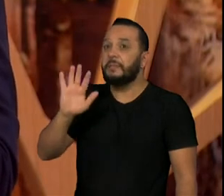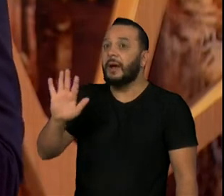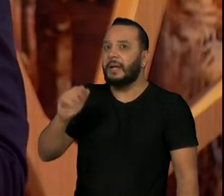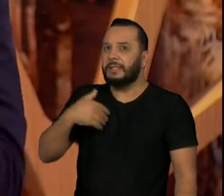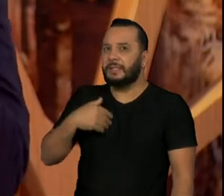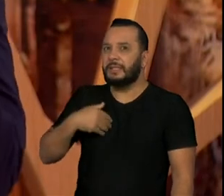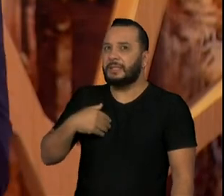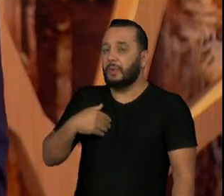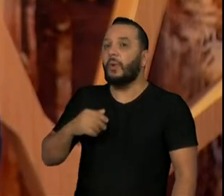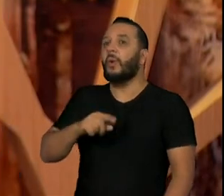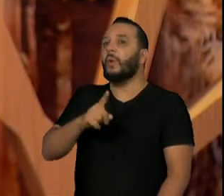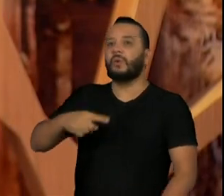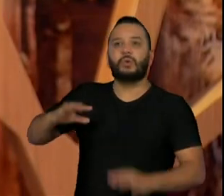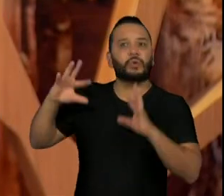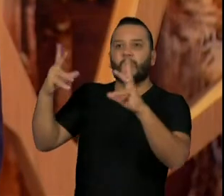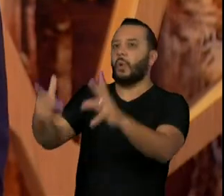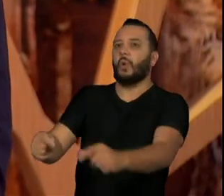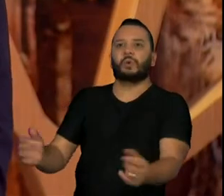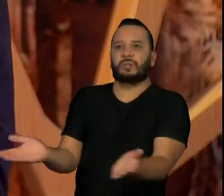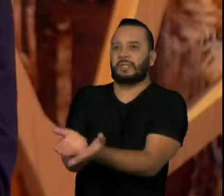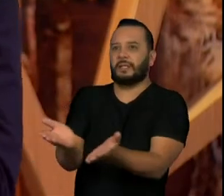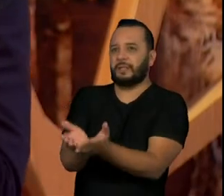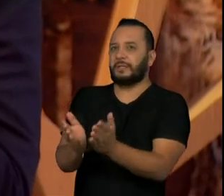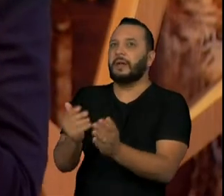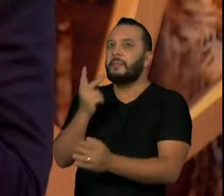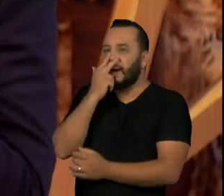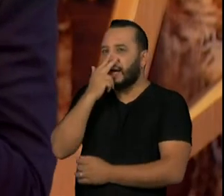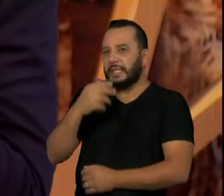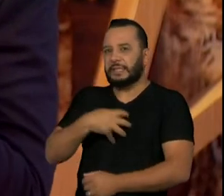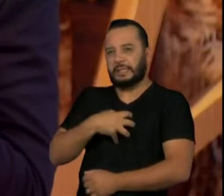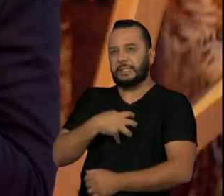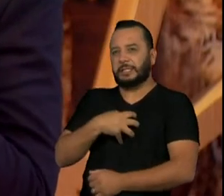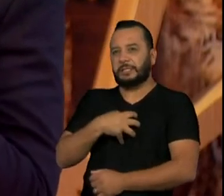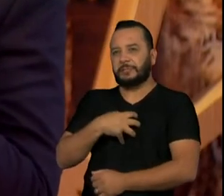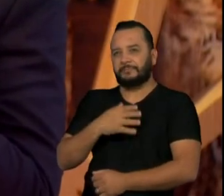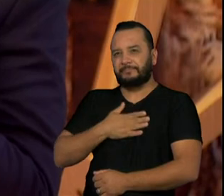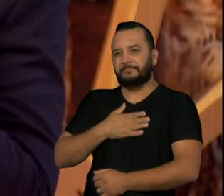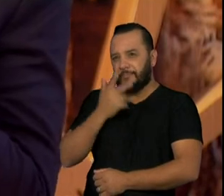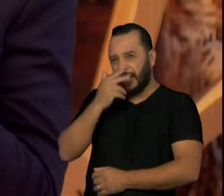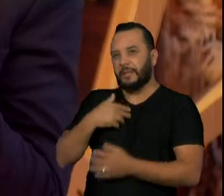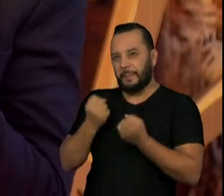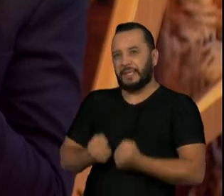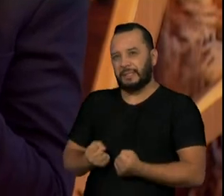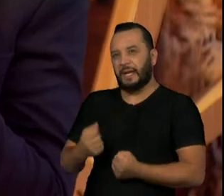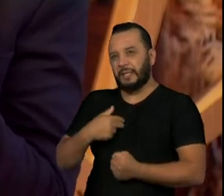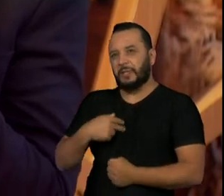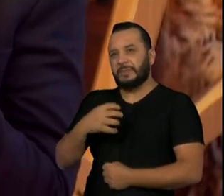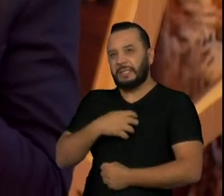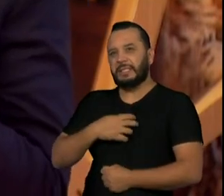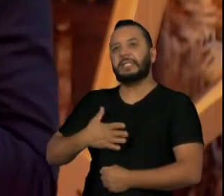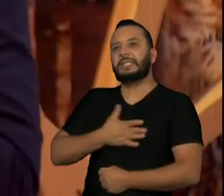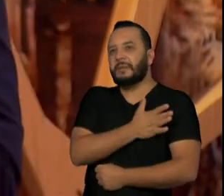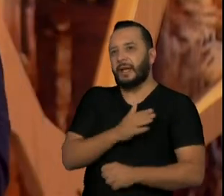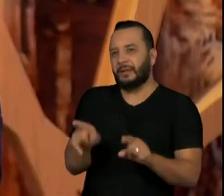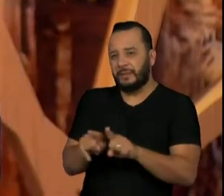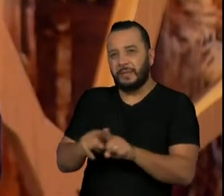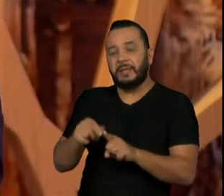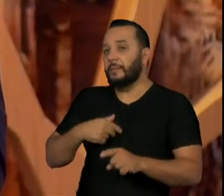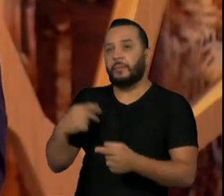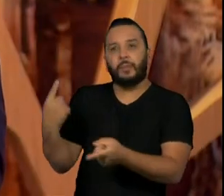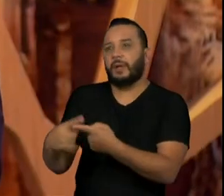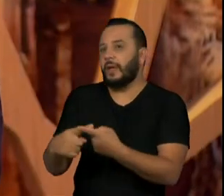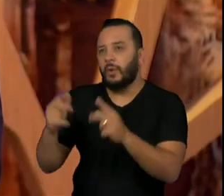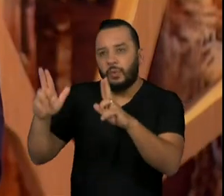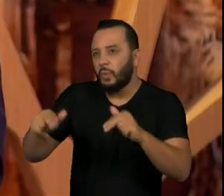a fala, os evangélicos nos levaram, ela também me dói, é pesada. Eu me sinto discriminado, porque eu nunca levei um